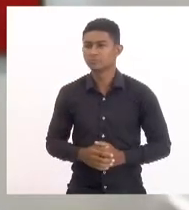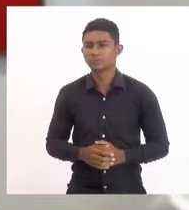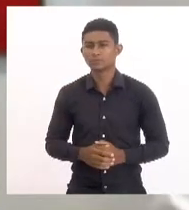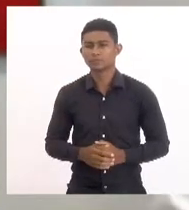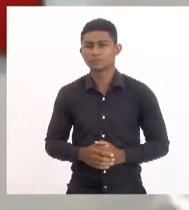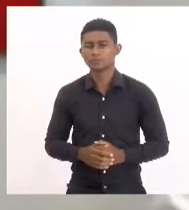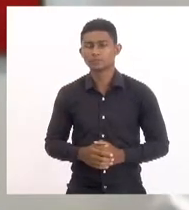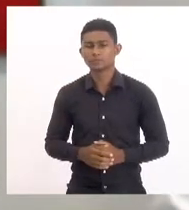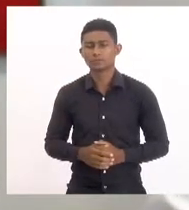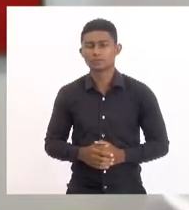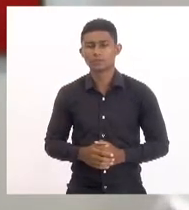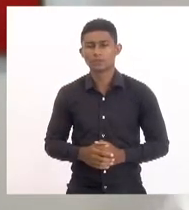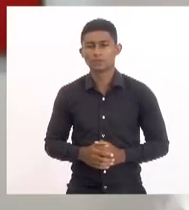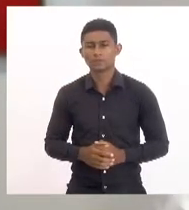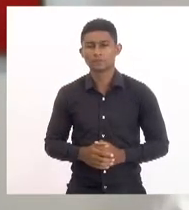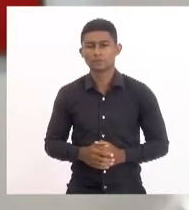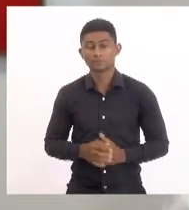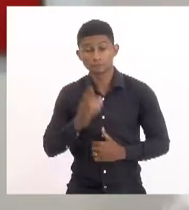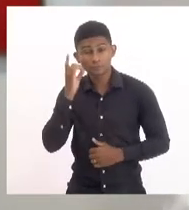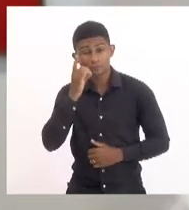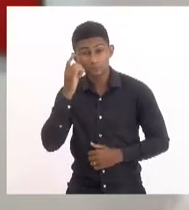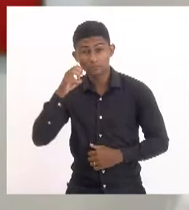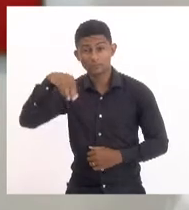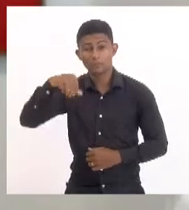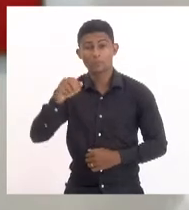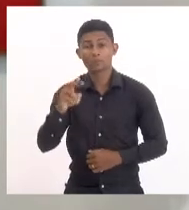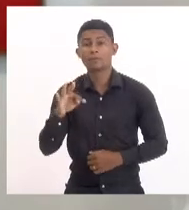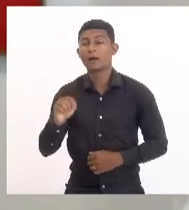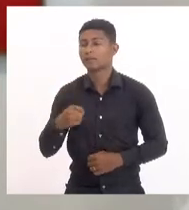Deputada Rosane Félix. Deputada Marta Rocha.